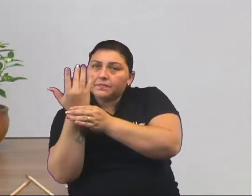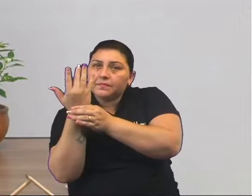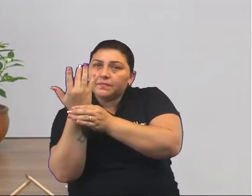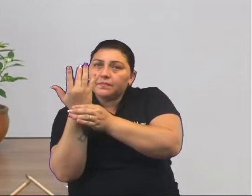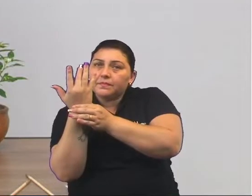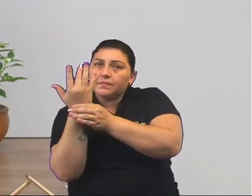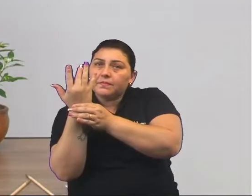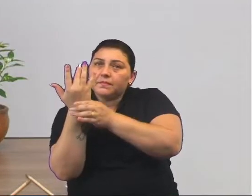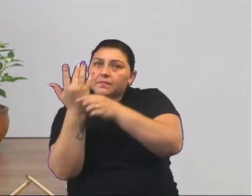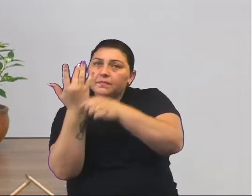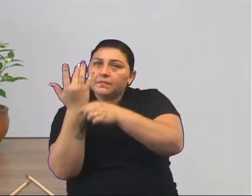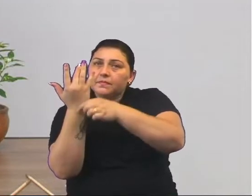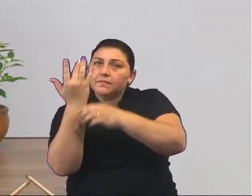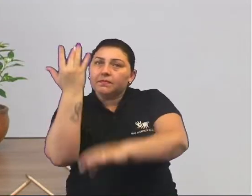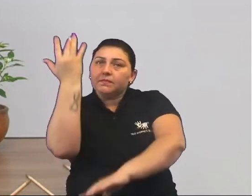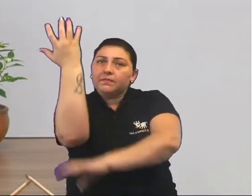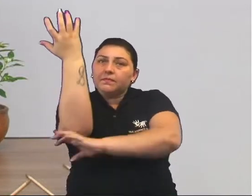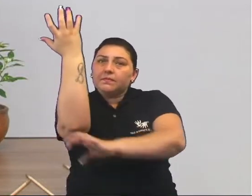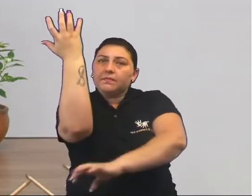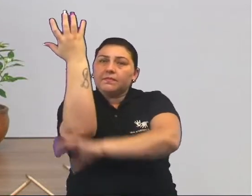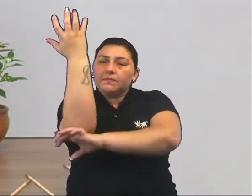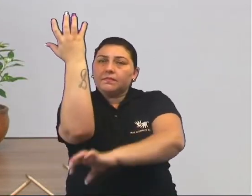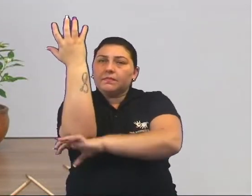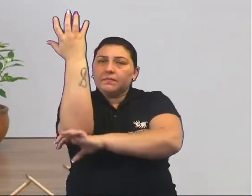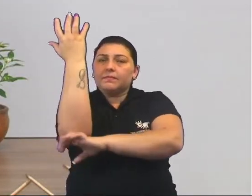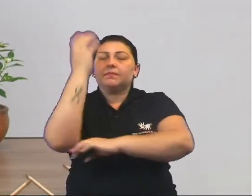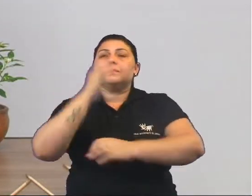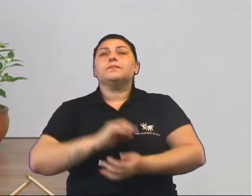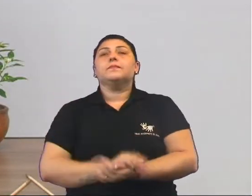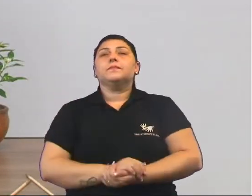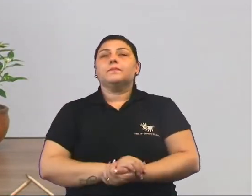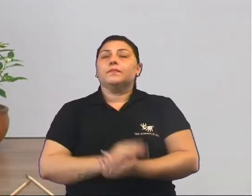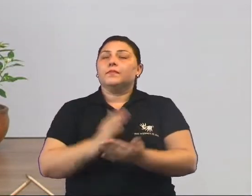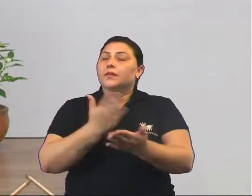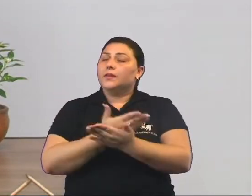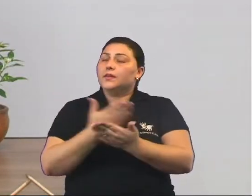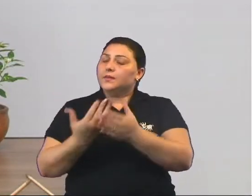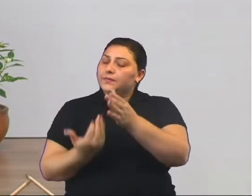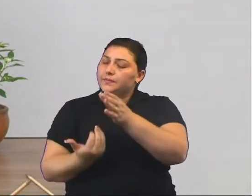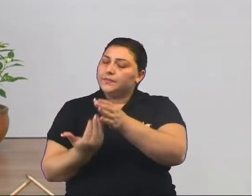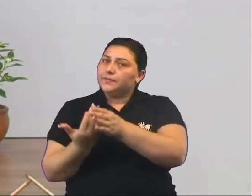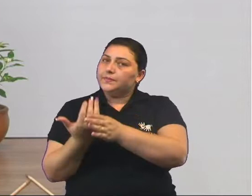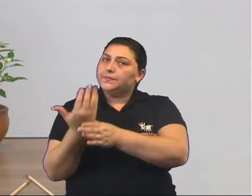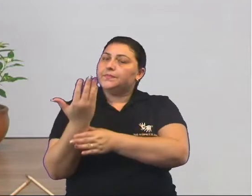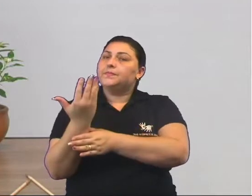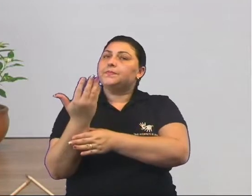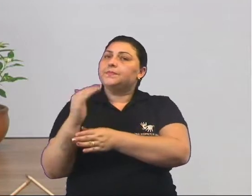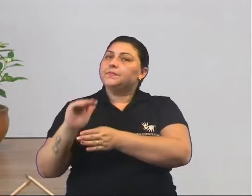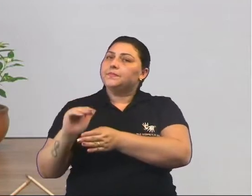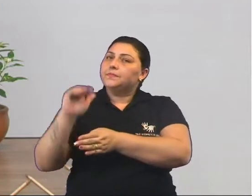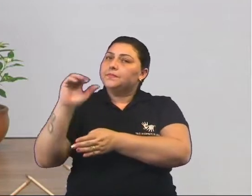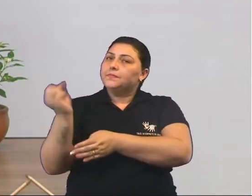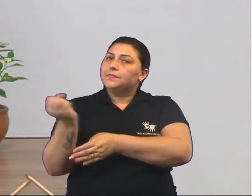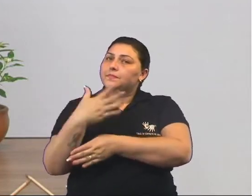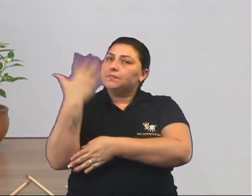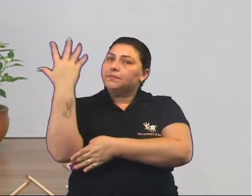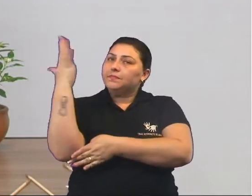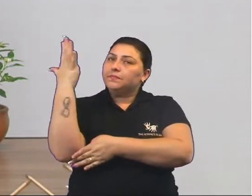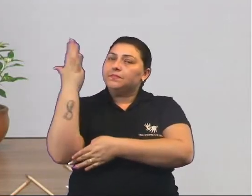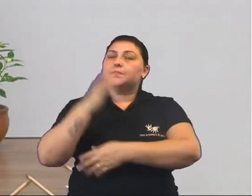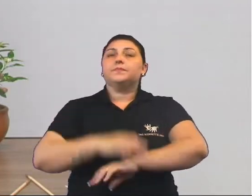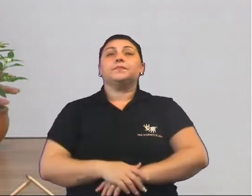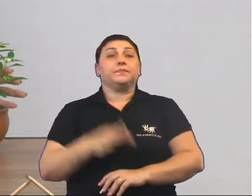caiu ali na terra, ela vai o quê? Ela vai germinar, ela vai começar a brotar e vai nascer uma nova